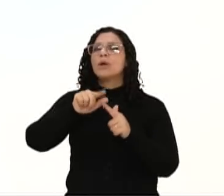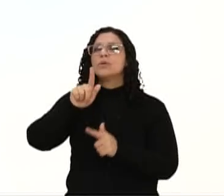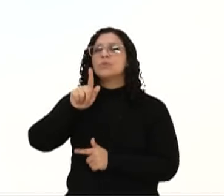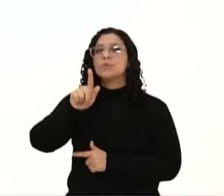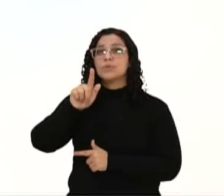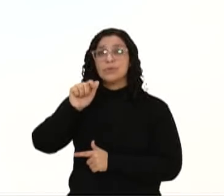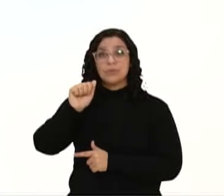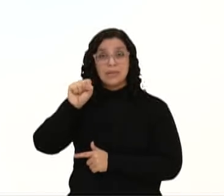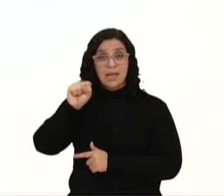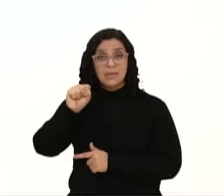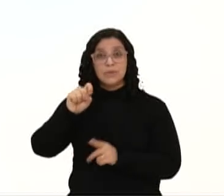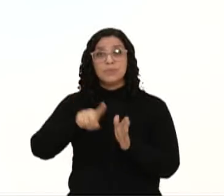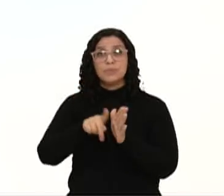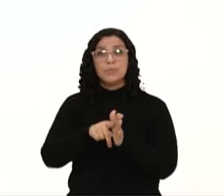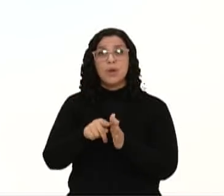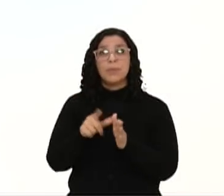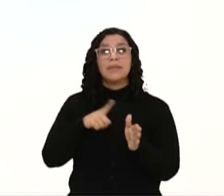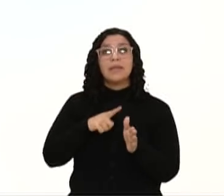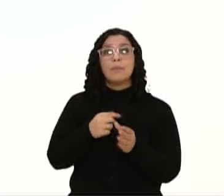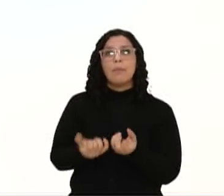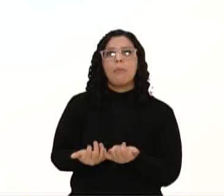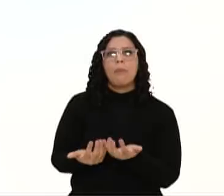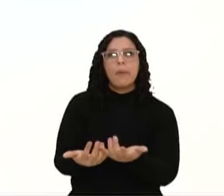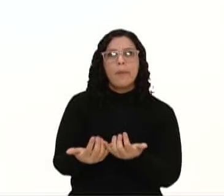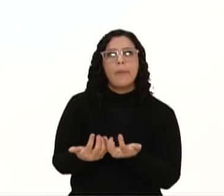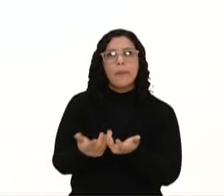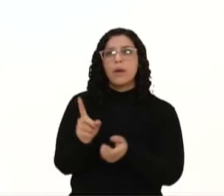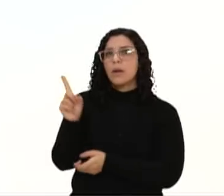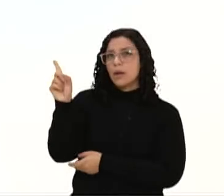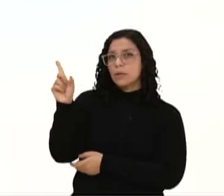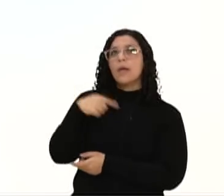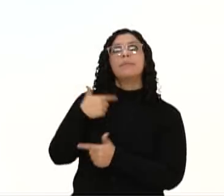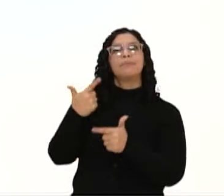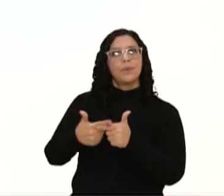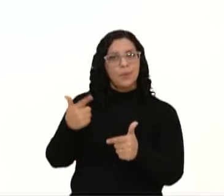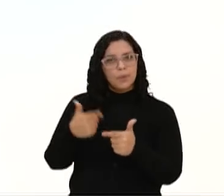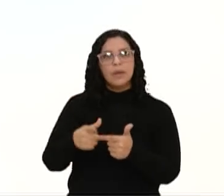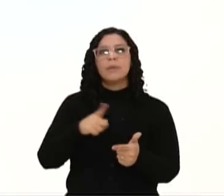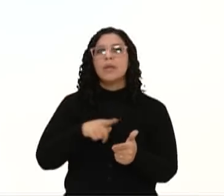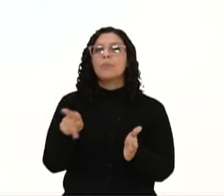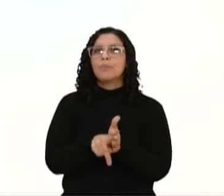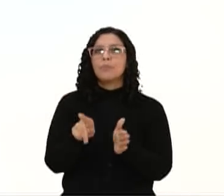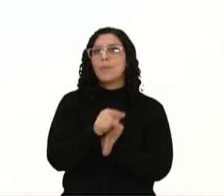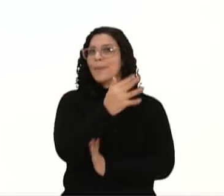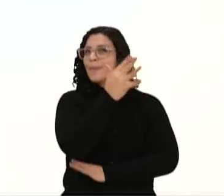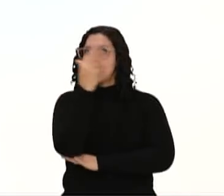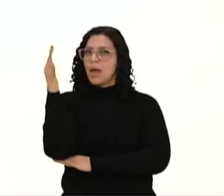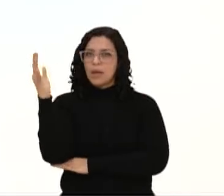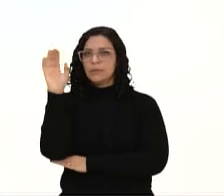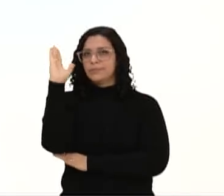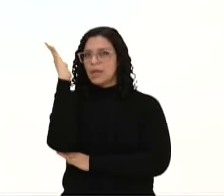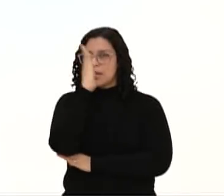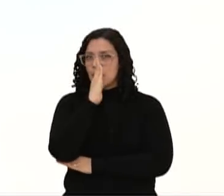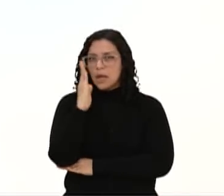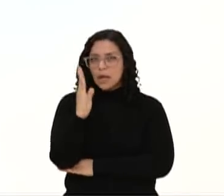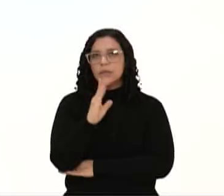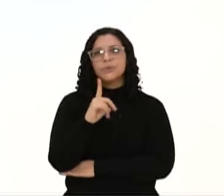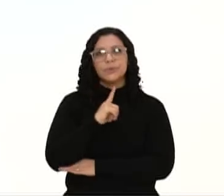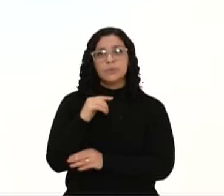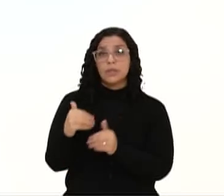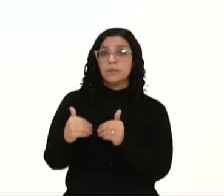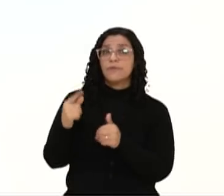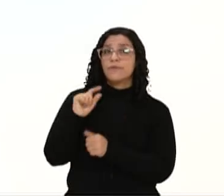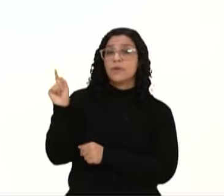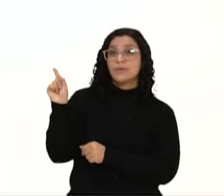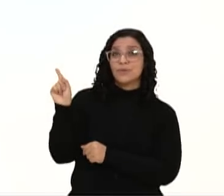pela queima de combustíveis fósseis é um problema que nós temos na paisagem brasileira, nas atividades que são desenvolvidas no